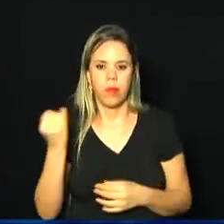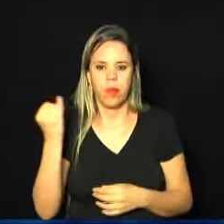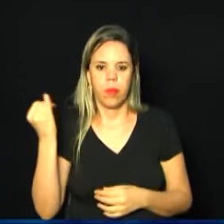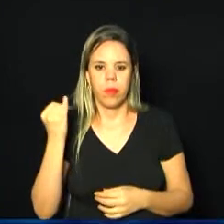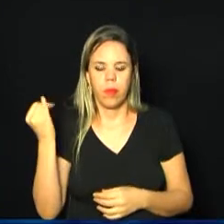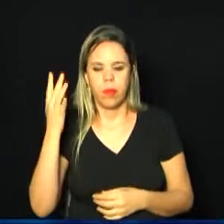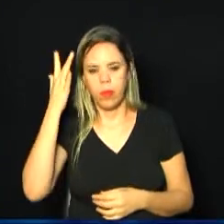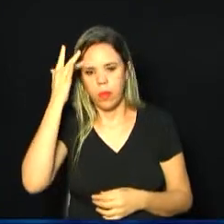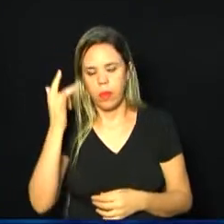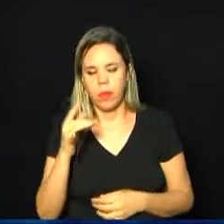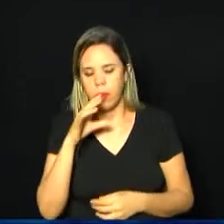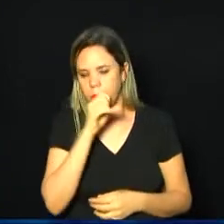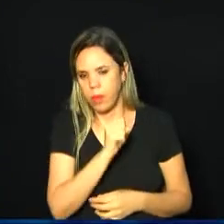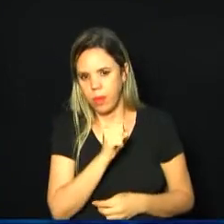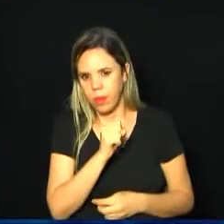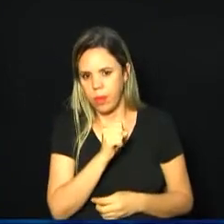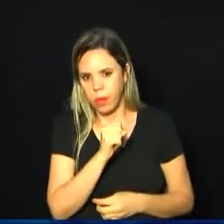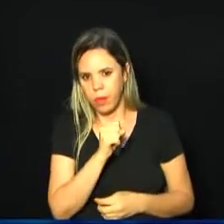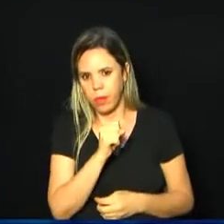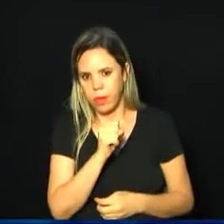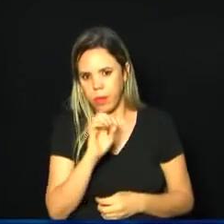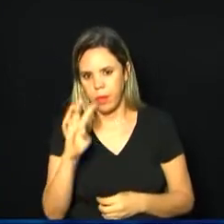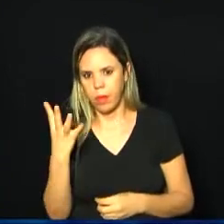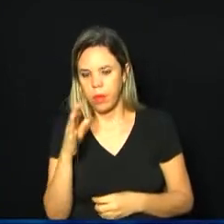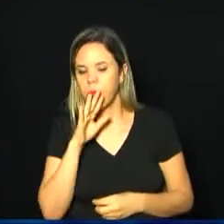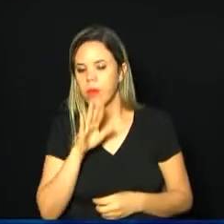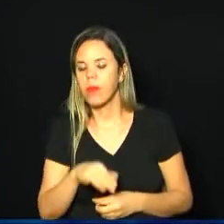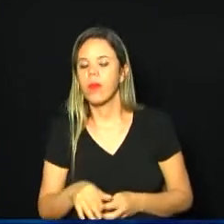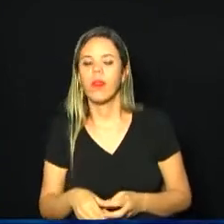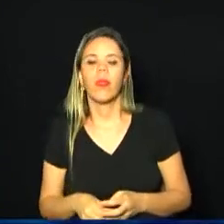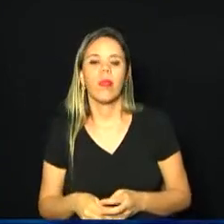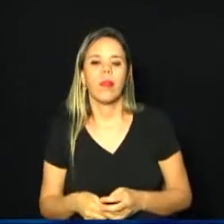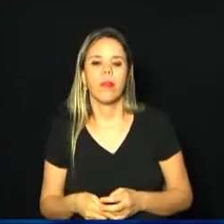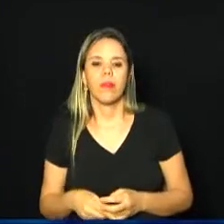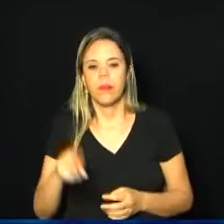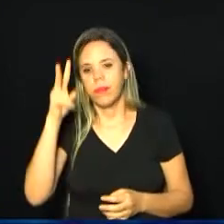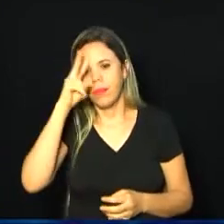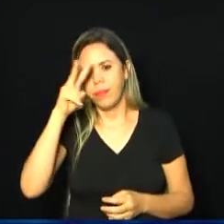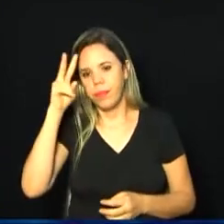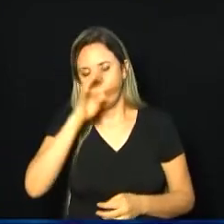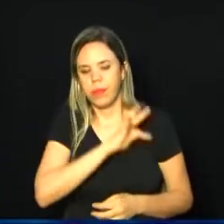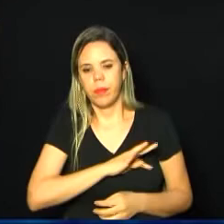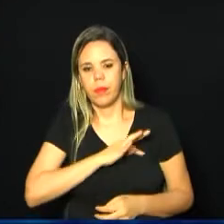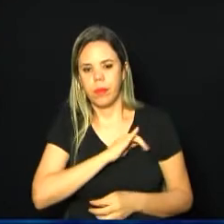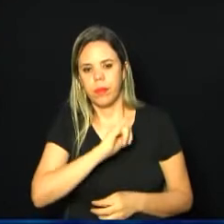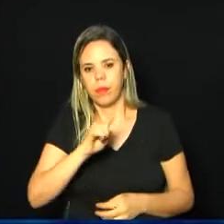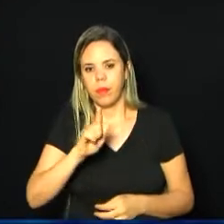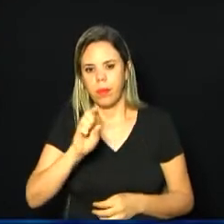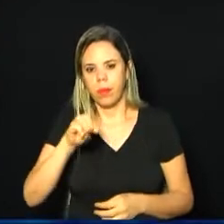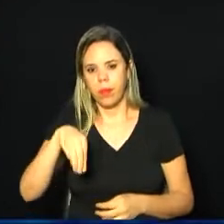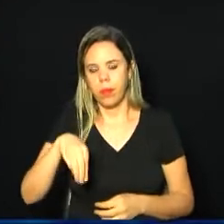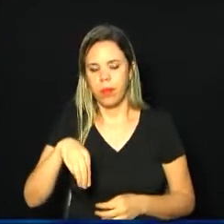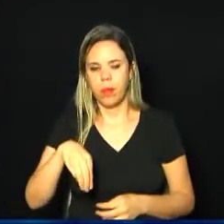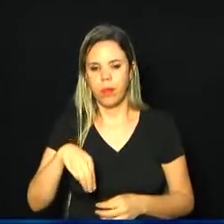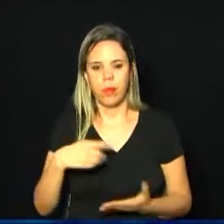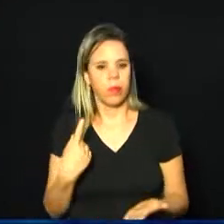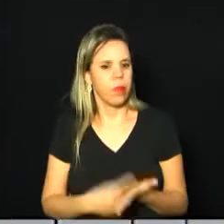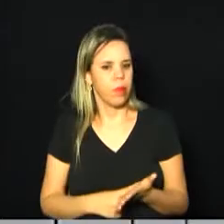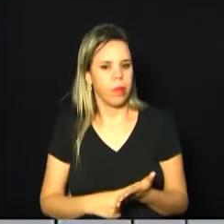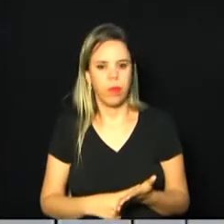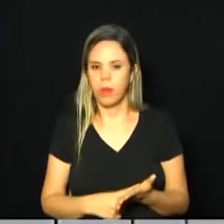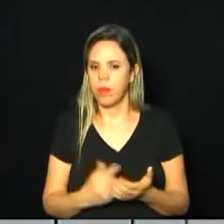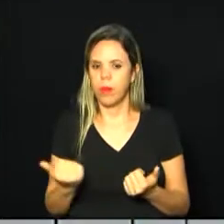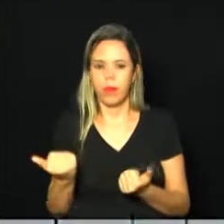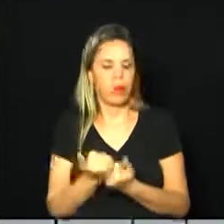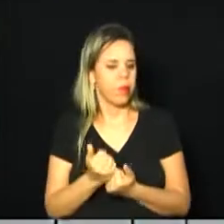importância amanhã no sabadão a partir das quatro horas da tarde Lembrando que o técnico Gilson Kleina não pode contar com o